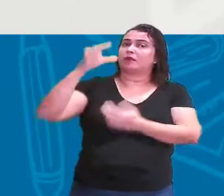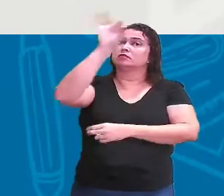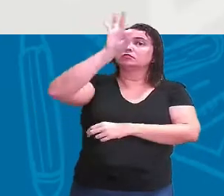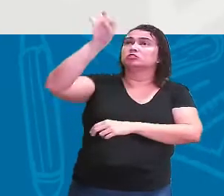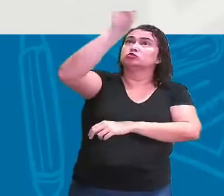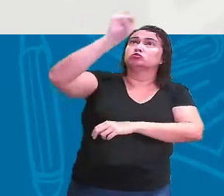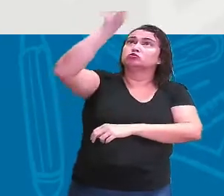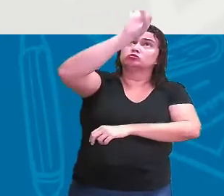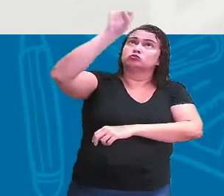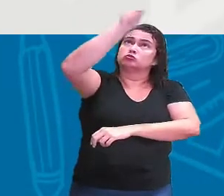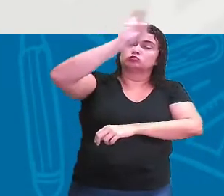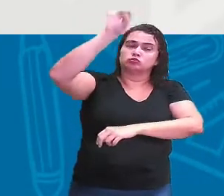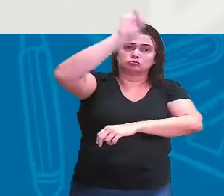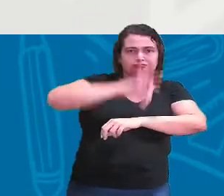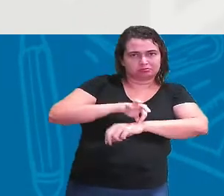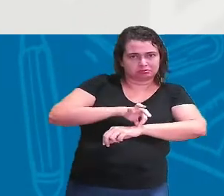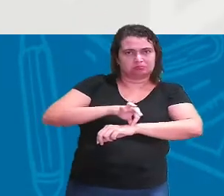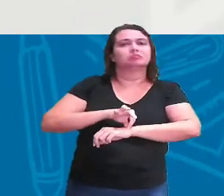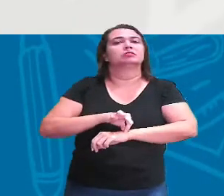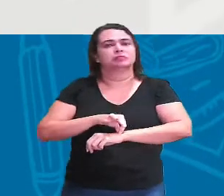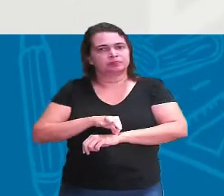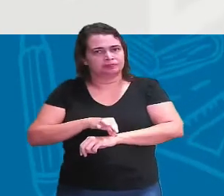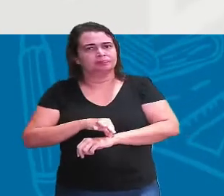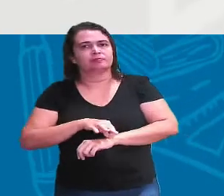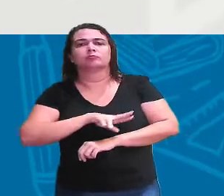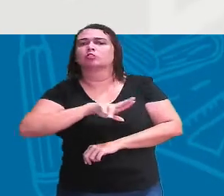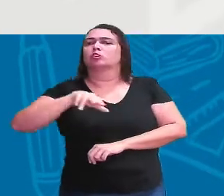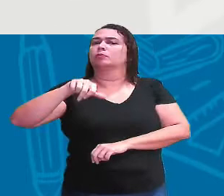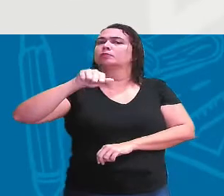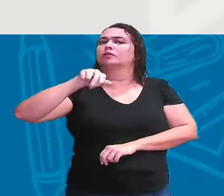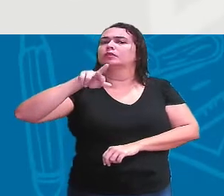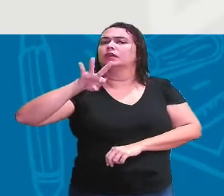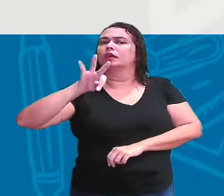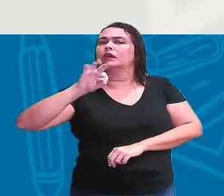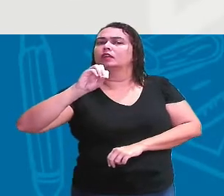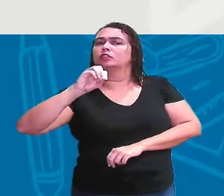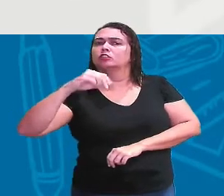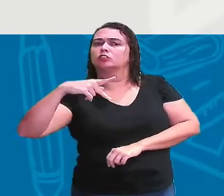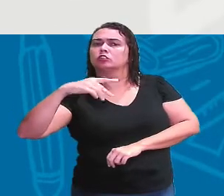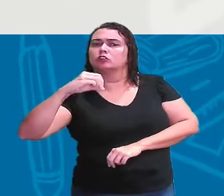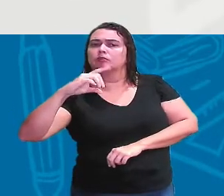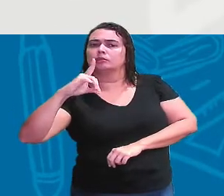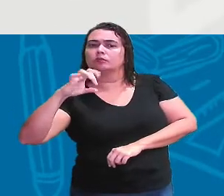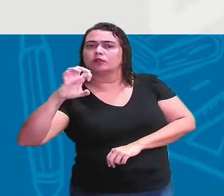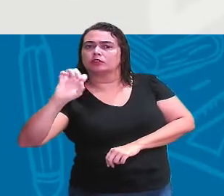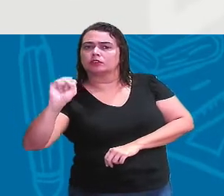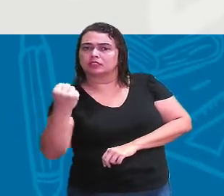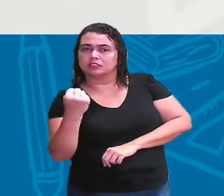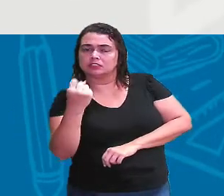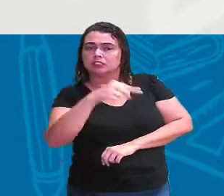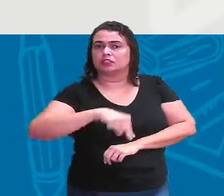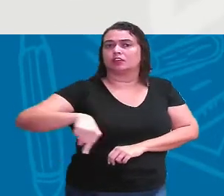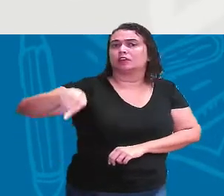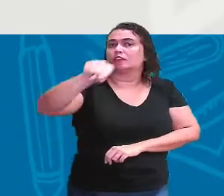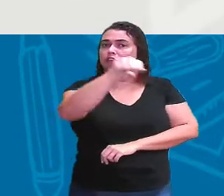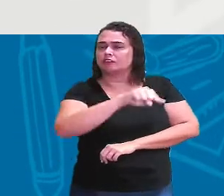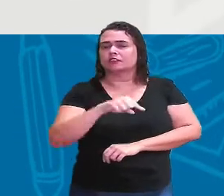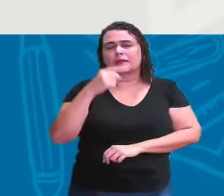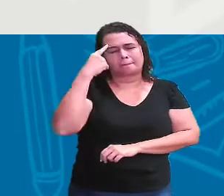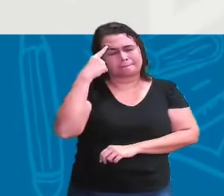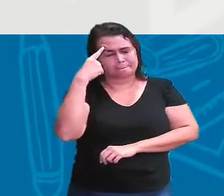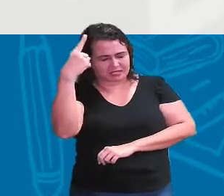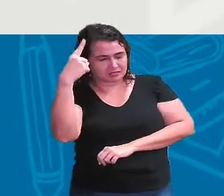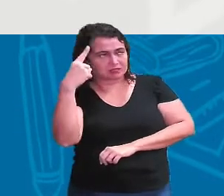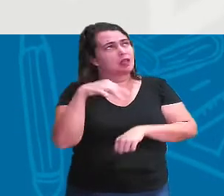como artrópodes. Só para você chamar a atenção de vocês, quando você pensar em arbovirose, pense que vai ter uma relação íntima com artrópodes, que é